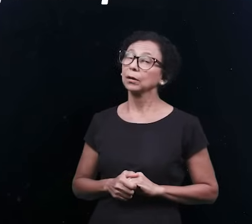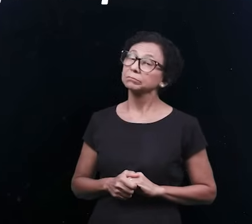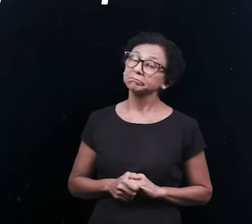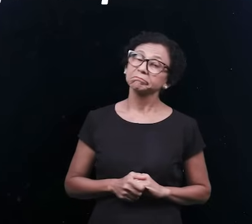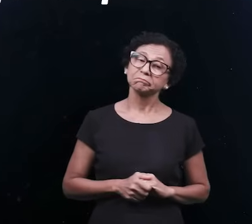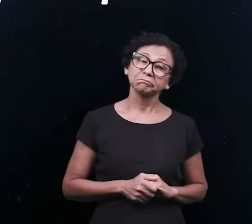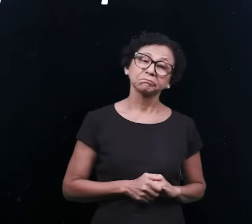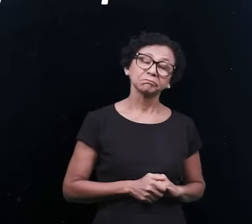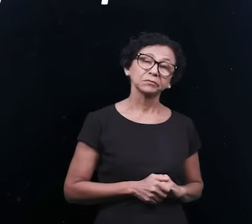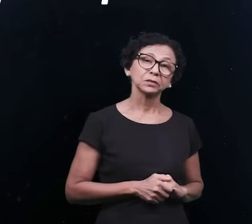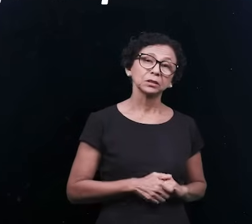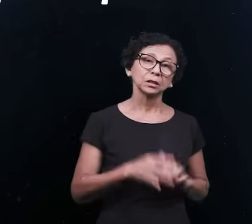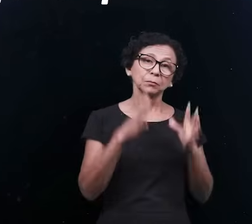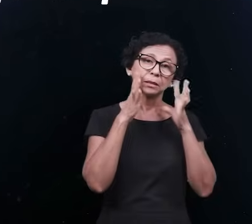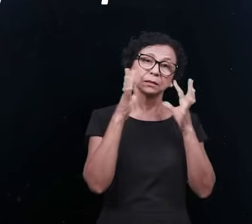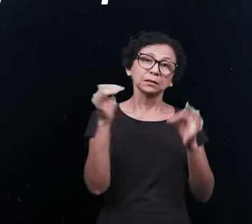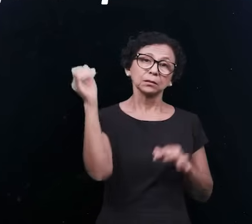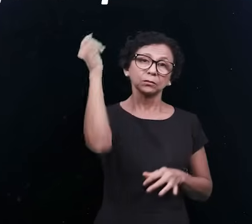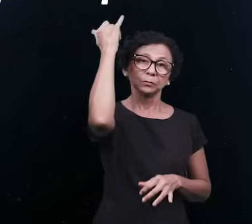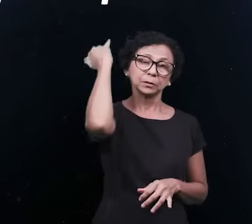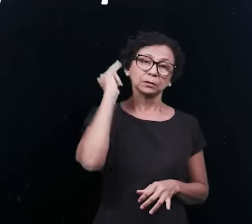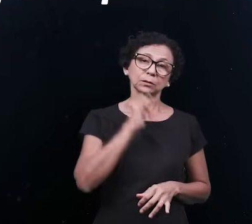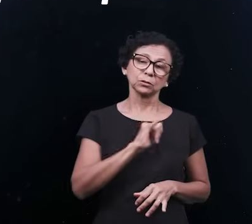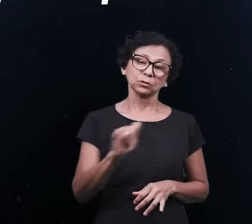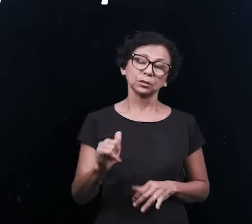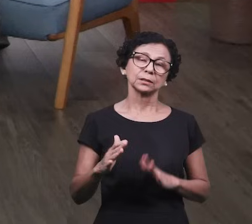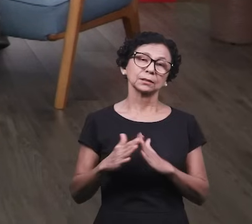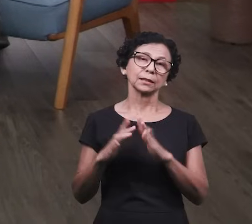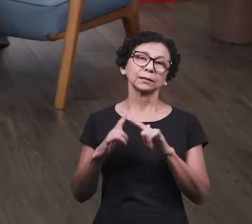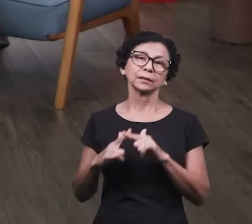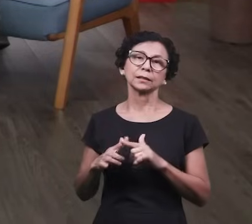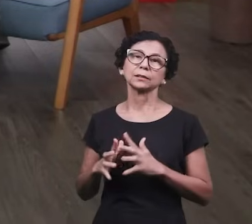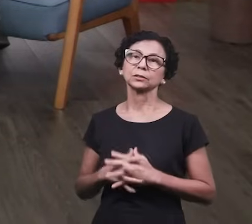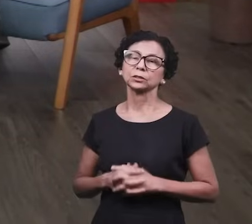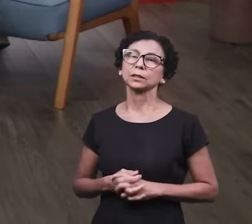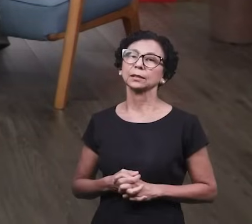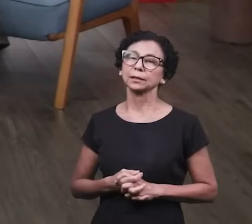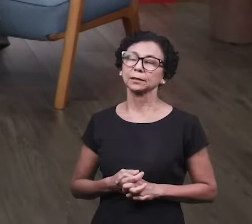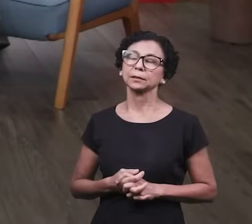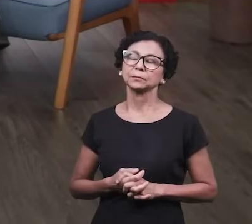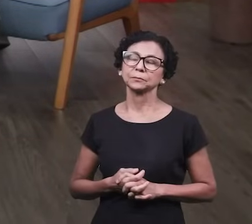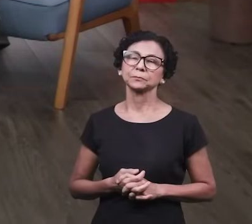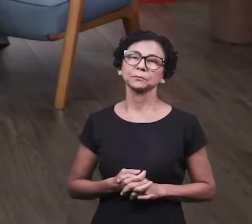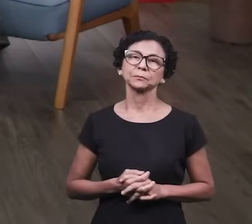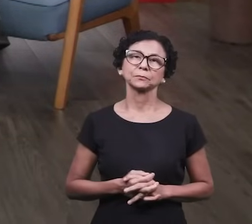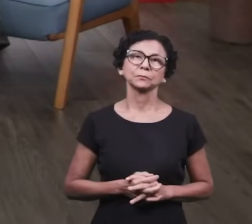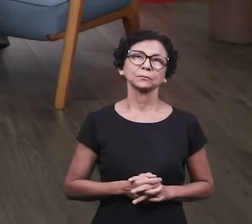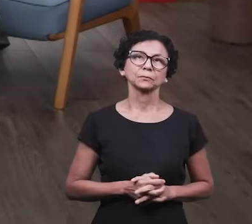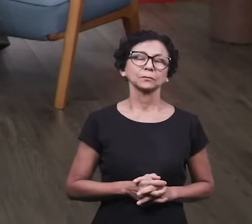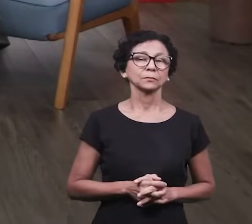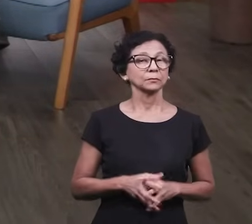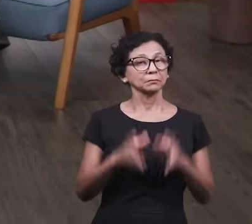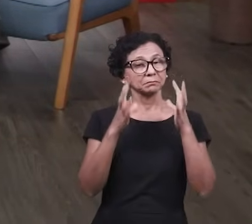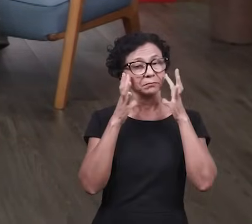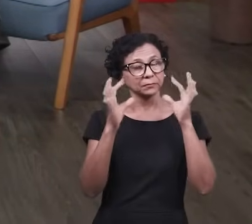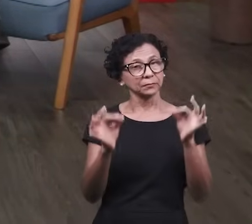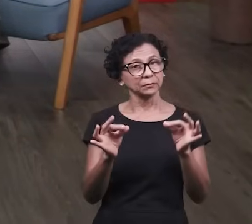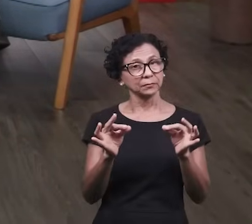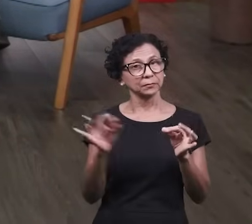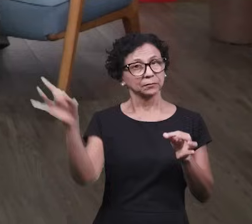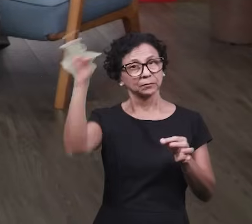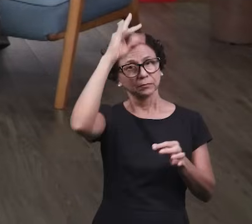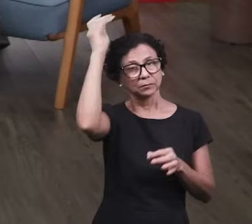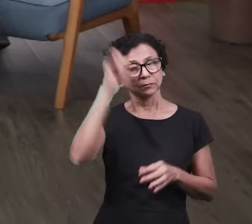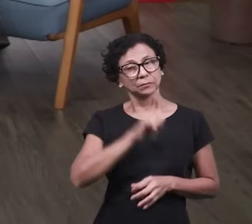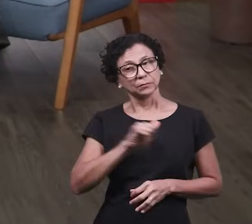tem ouvidos, ouça o que o Espírito diz às igrejas. Amém. É Glórias o a Espírito Deus. que está falando. Amém. Glória a Deus. Né? Quem tem ouvidos, ouça, porque ele